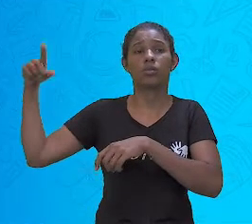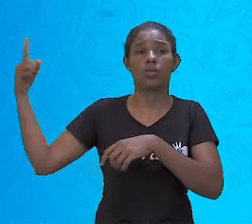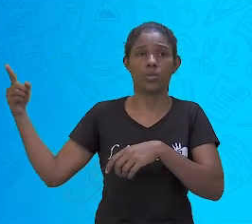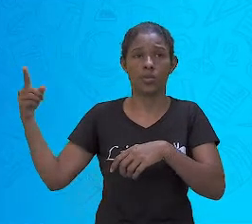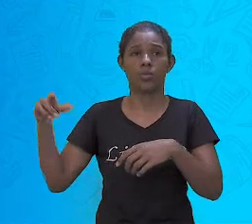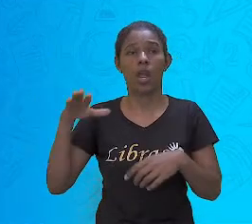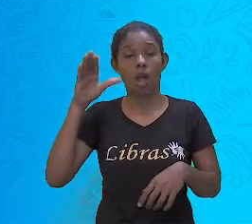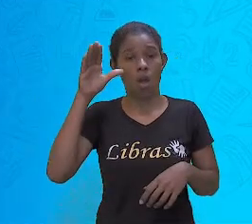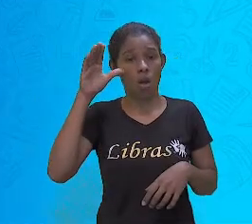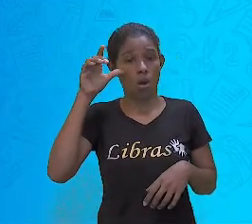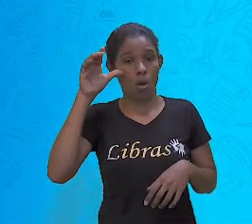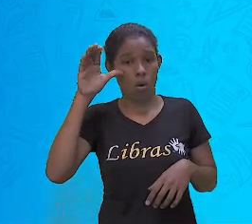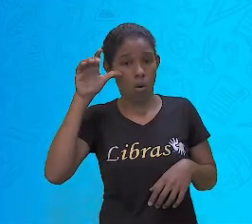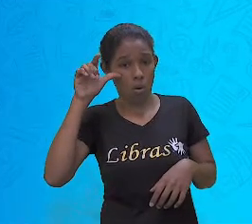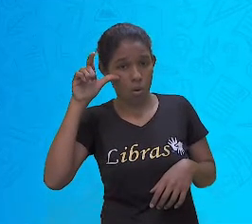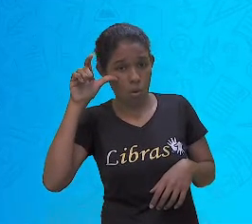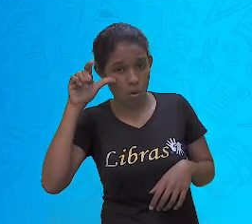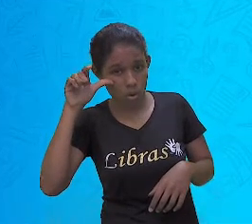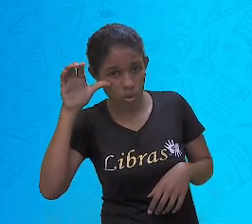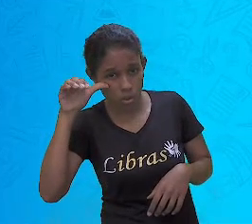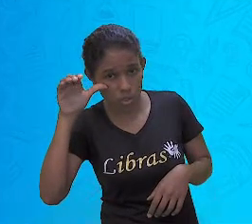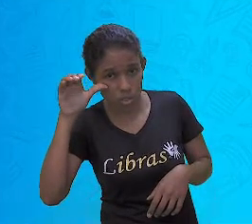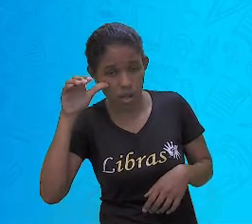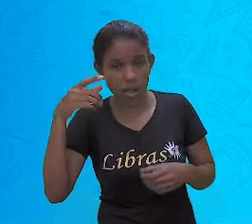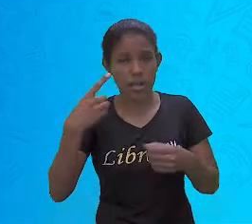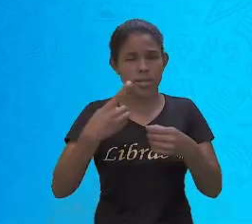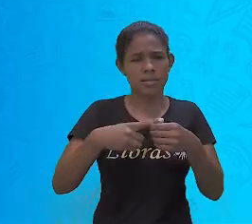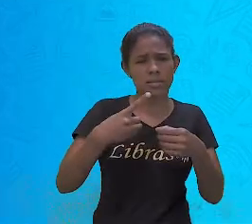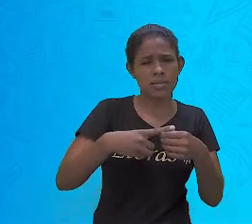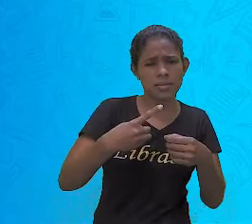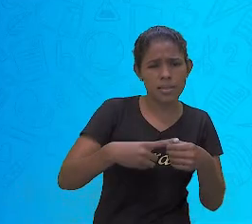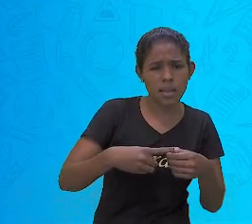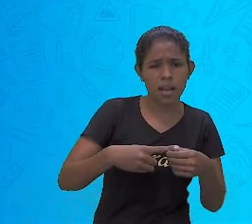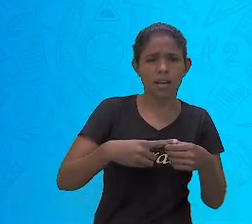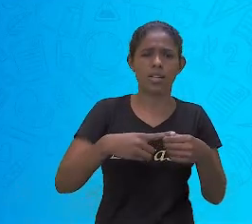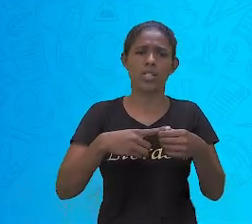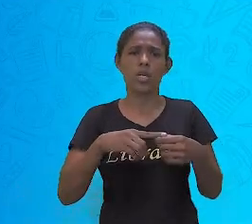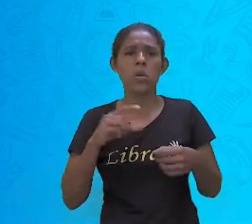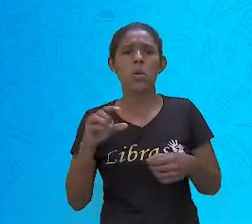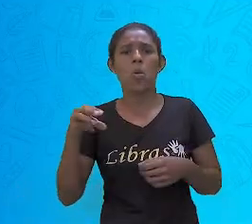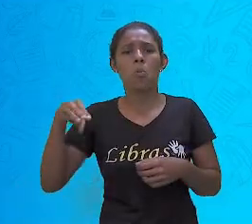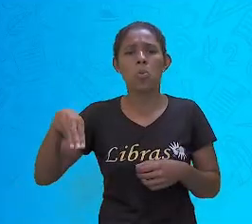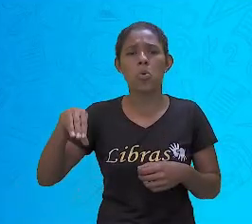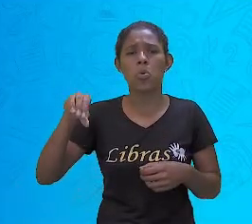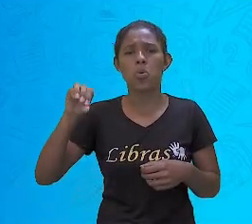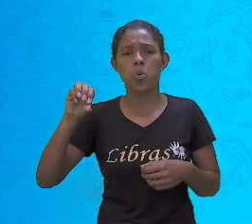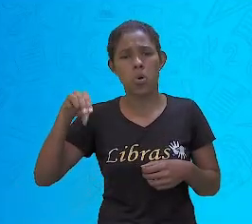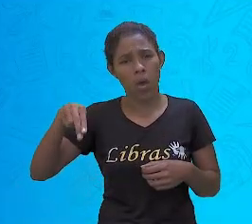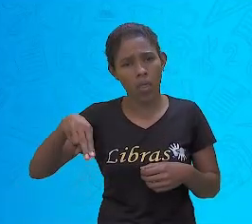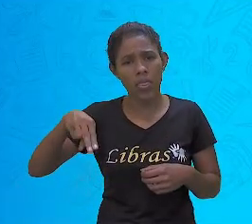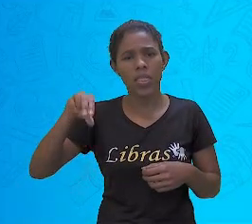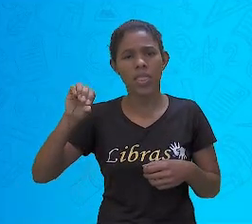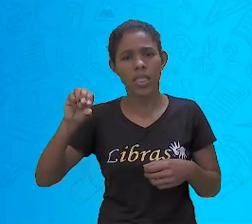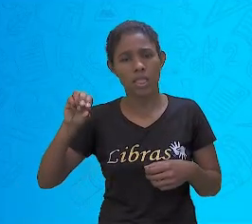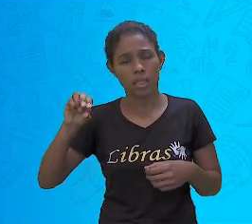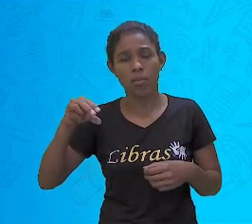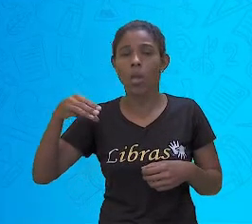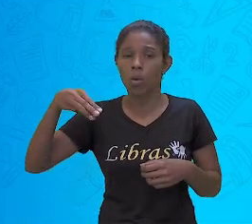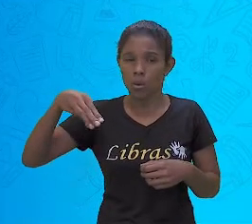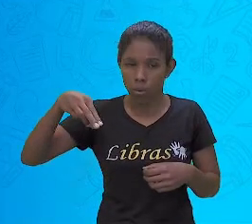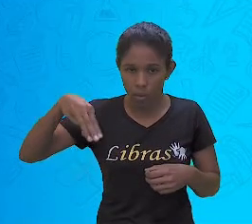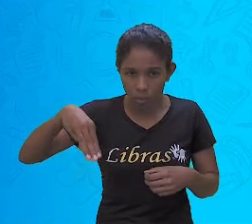Curiosidades. Cidade e município, qual é a diferença? Você já se perguntou qual é a diferença entre cidade e